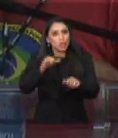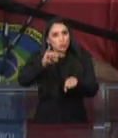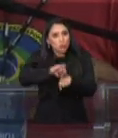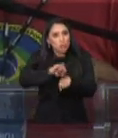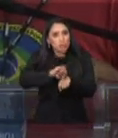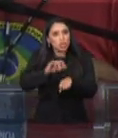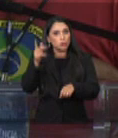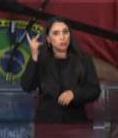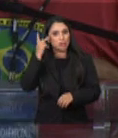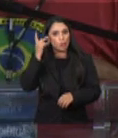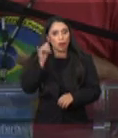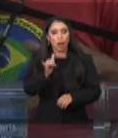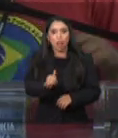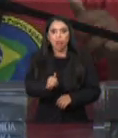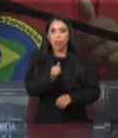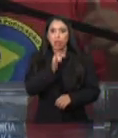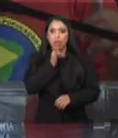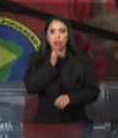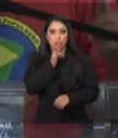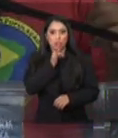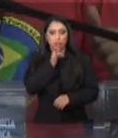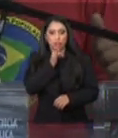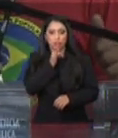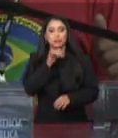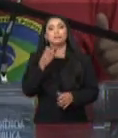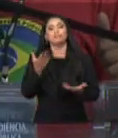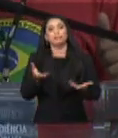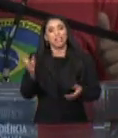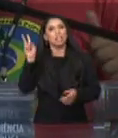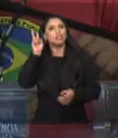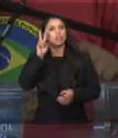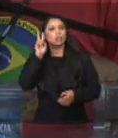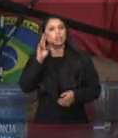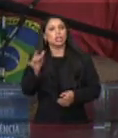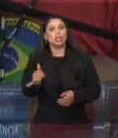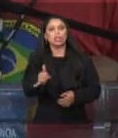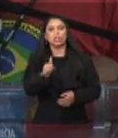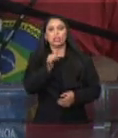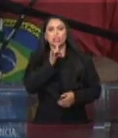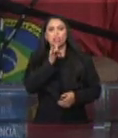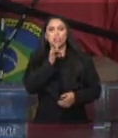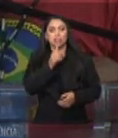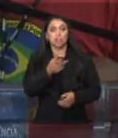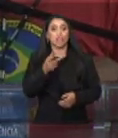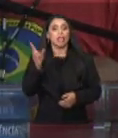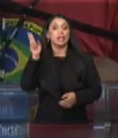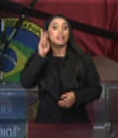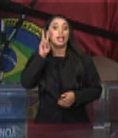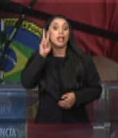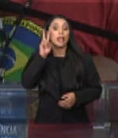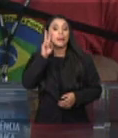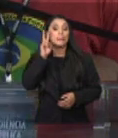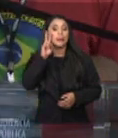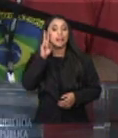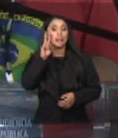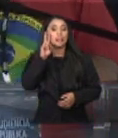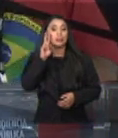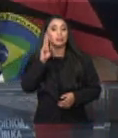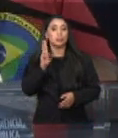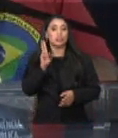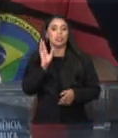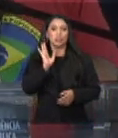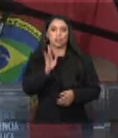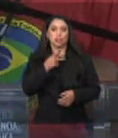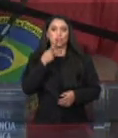triste né Essa nossa história é muito triste eu queria que nós lembrarmos aqui como foi lembrado